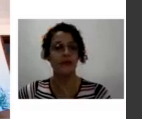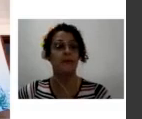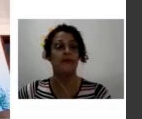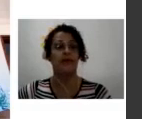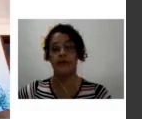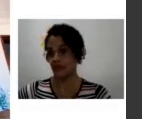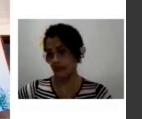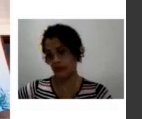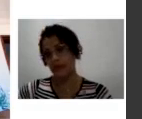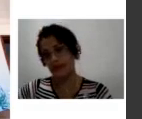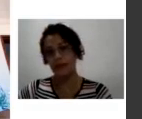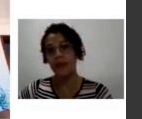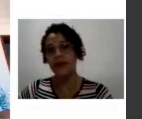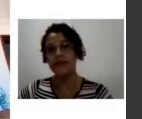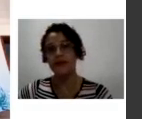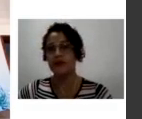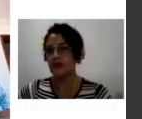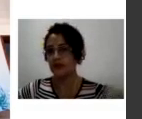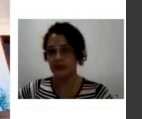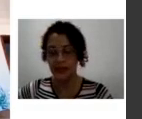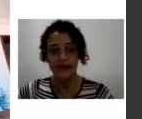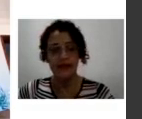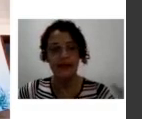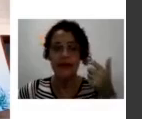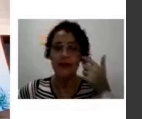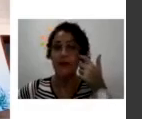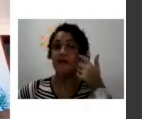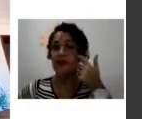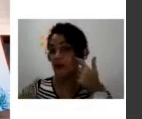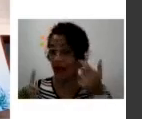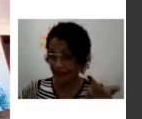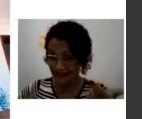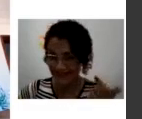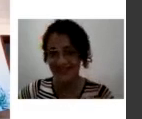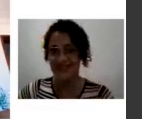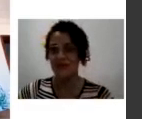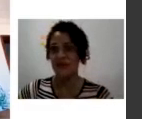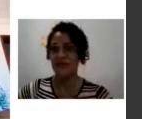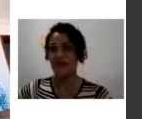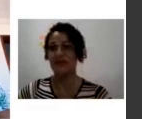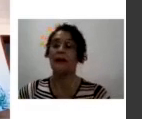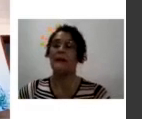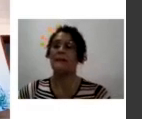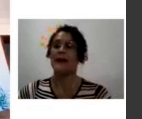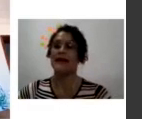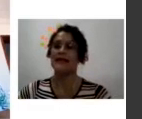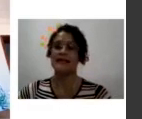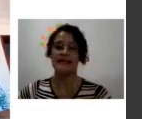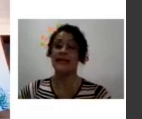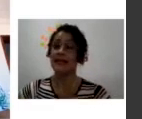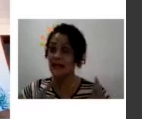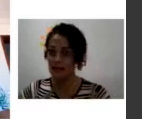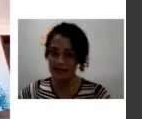que eu comentei depois, né? Não tive o meu vídeo ainda de depoimento,